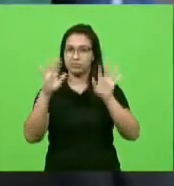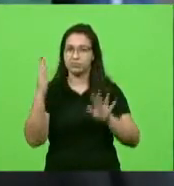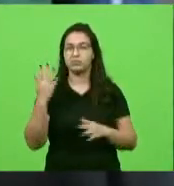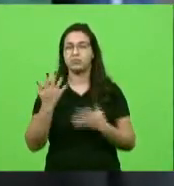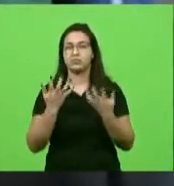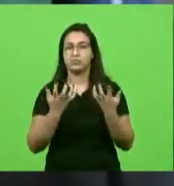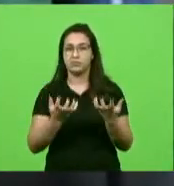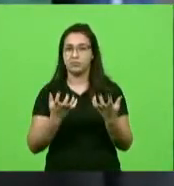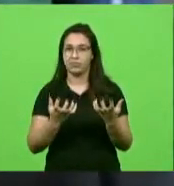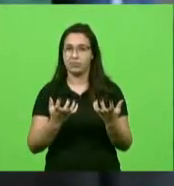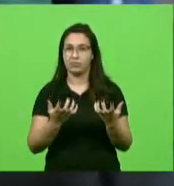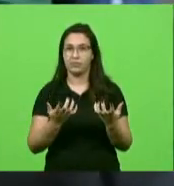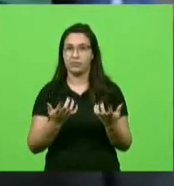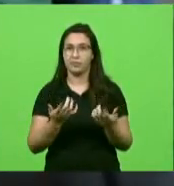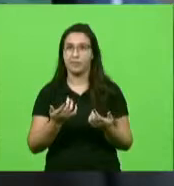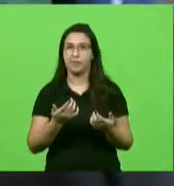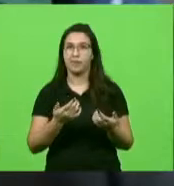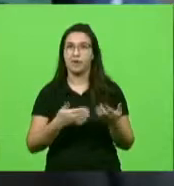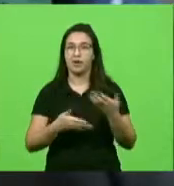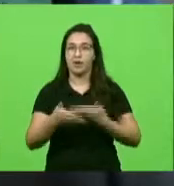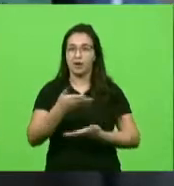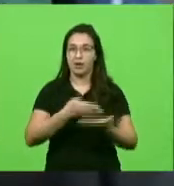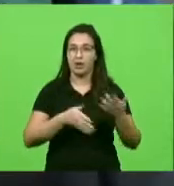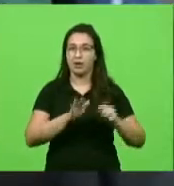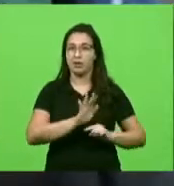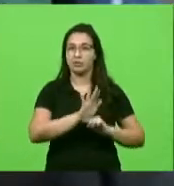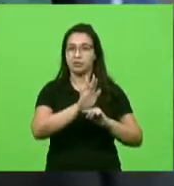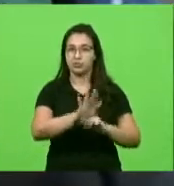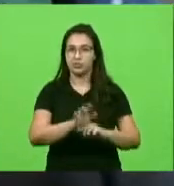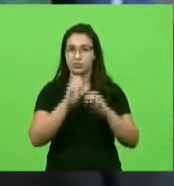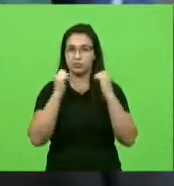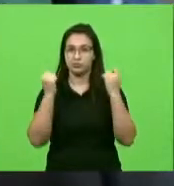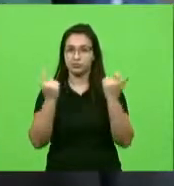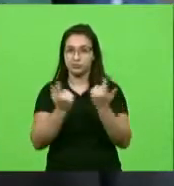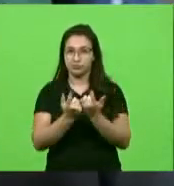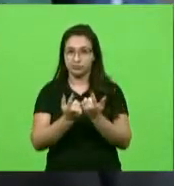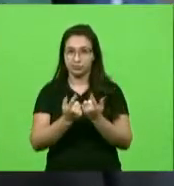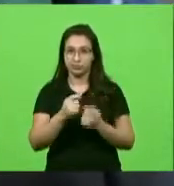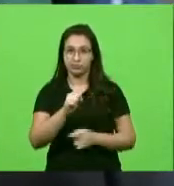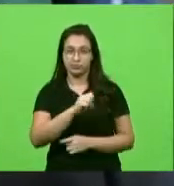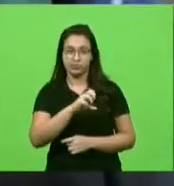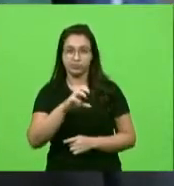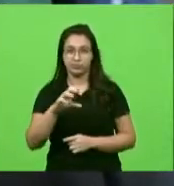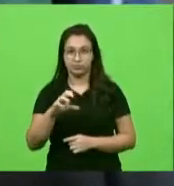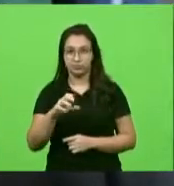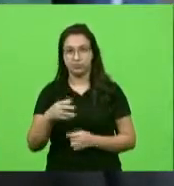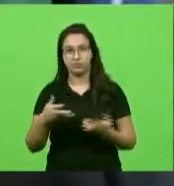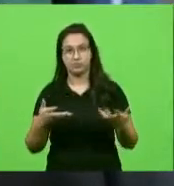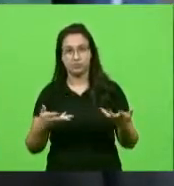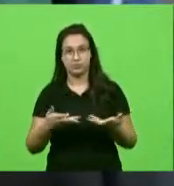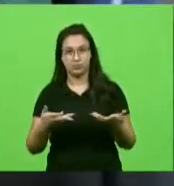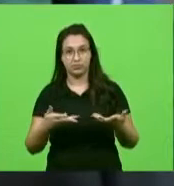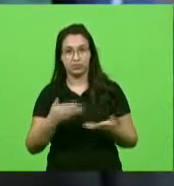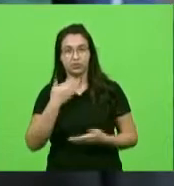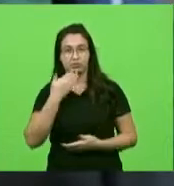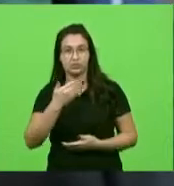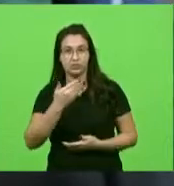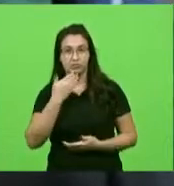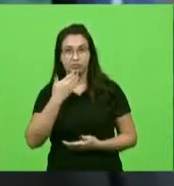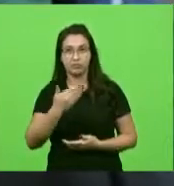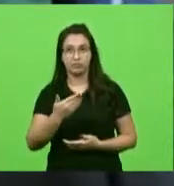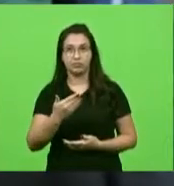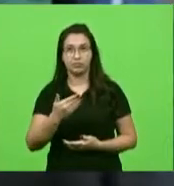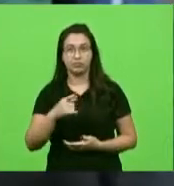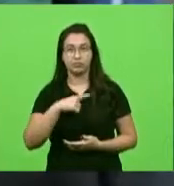a postura colaborativa que mantém com o Parlamento catarinense neste momento, com atenção às demandas que se relacionam